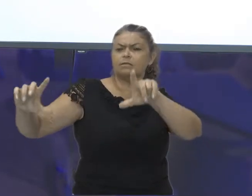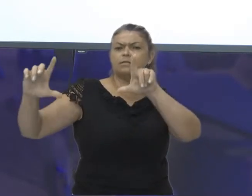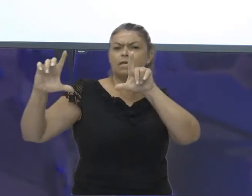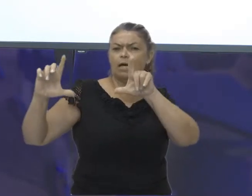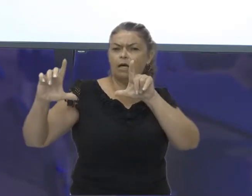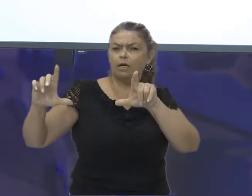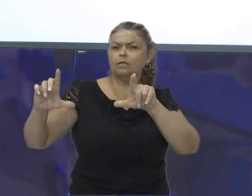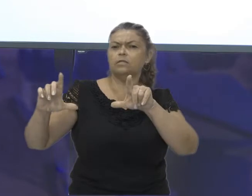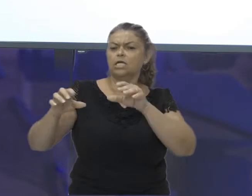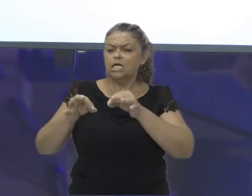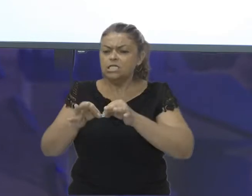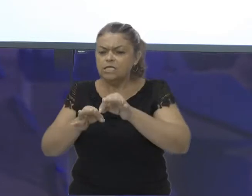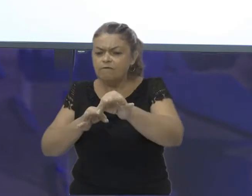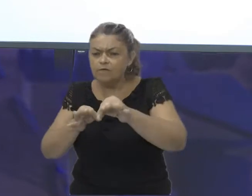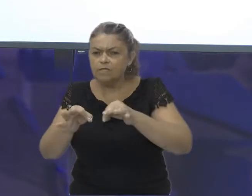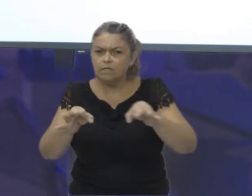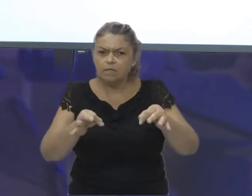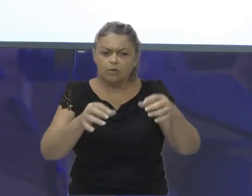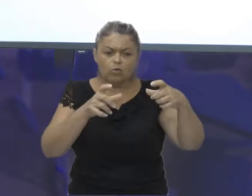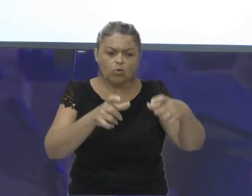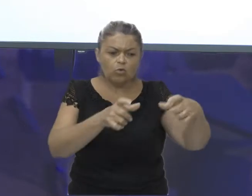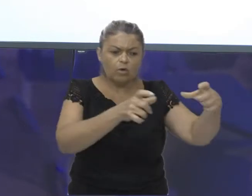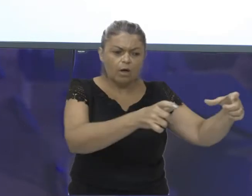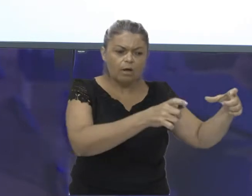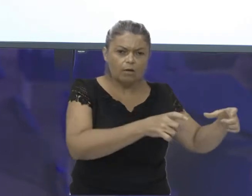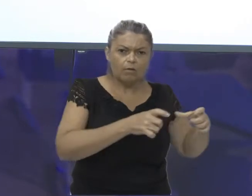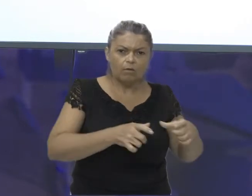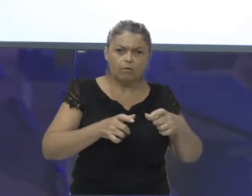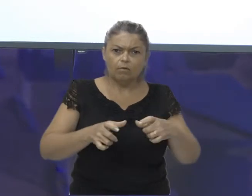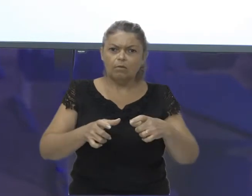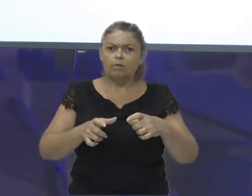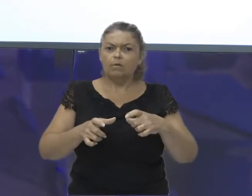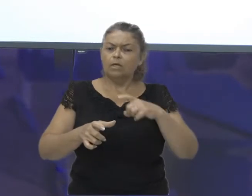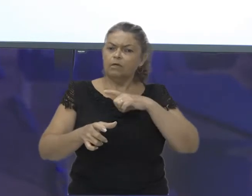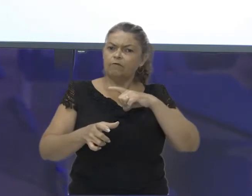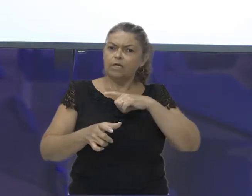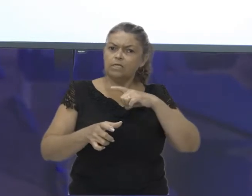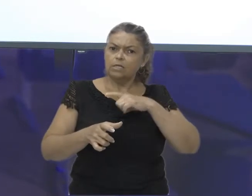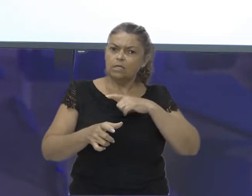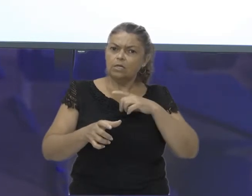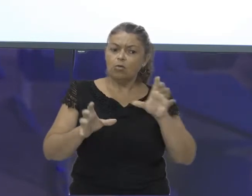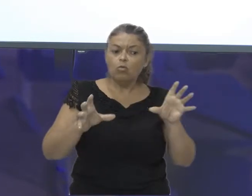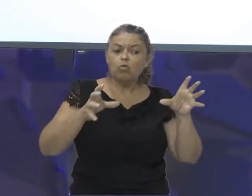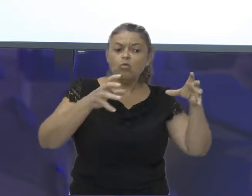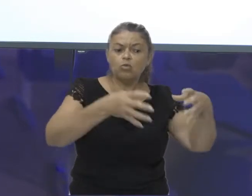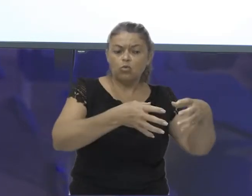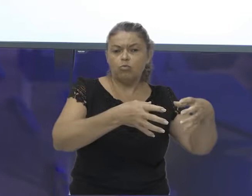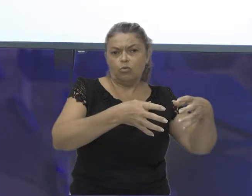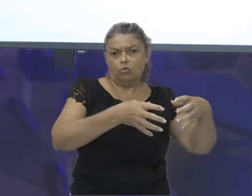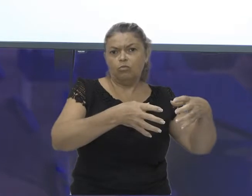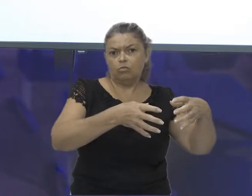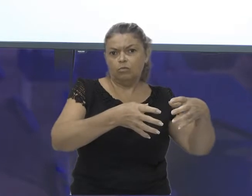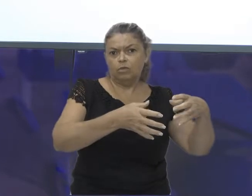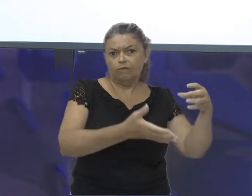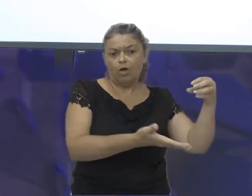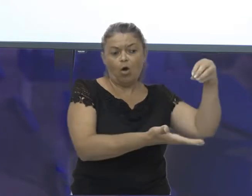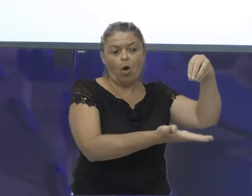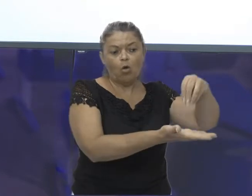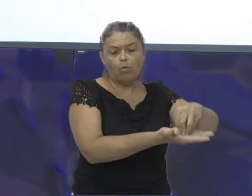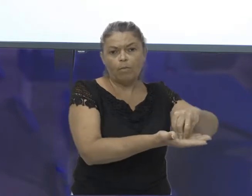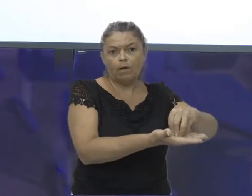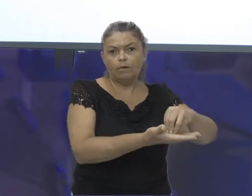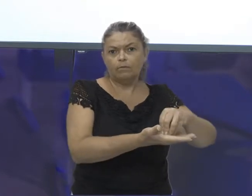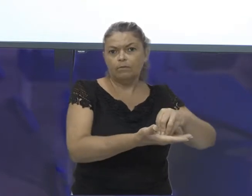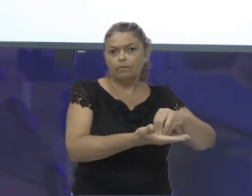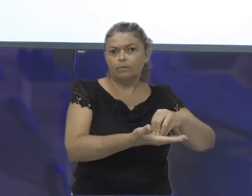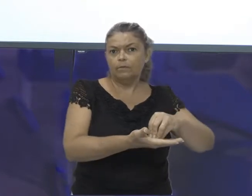os espaços, em cada espaço você vai colocar o grupo que ocupa esse território que você escolheu. Espero